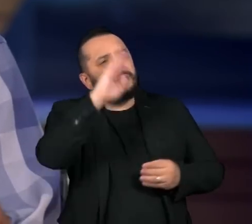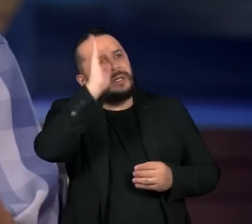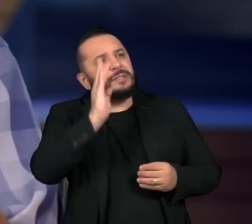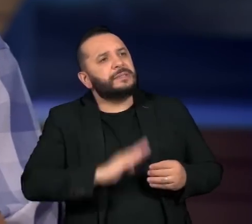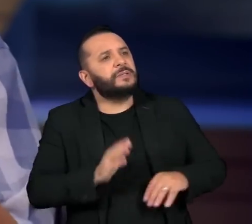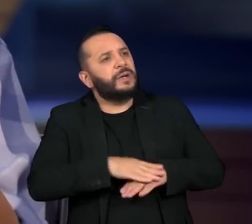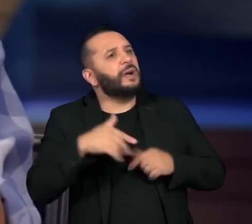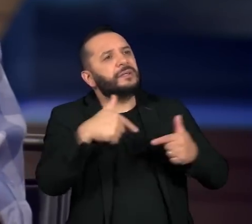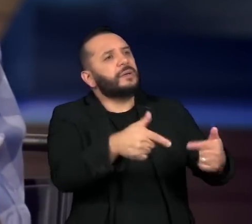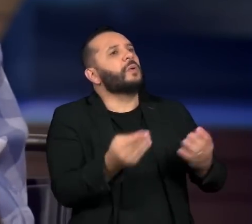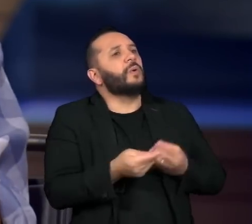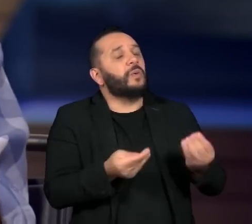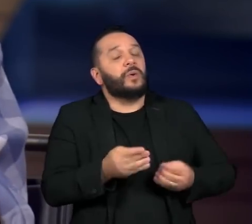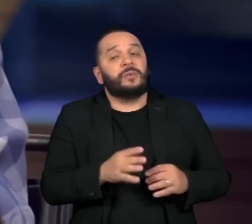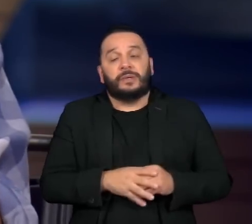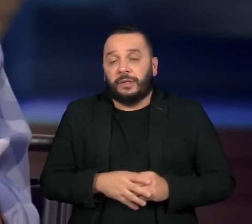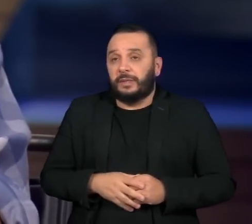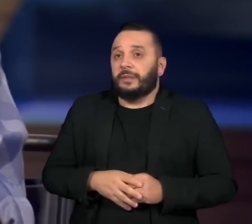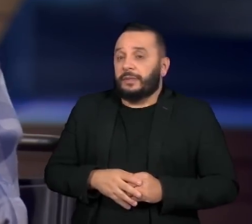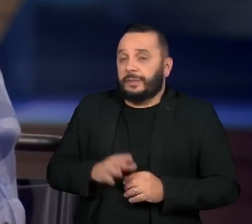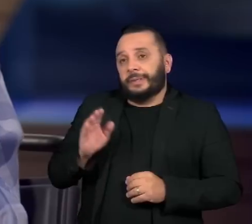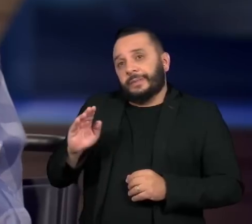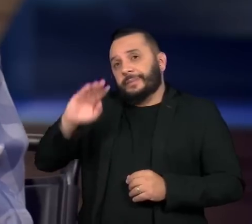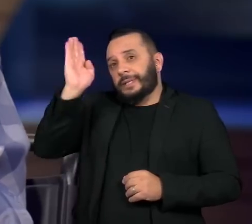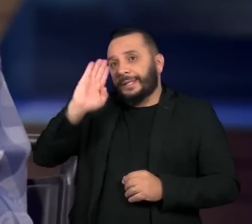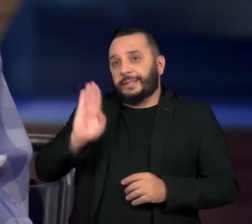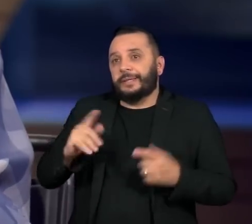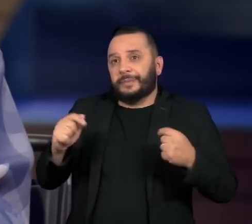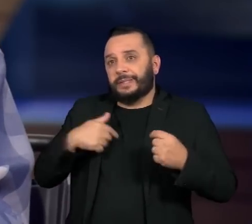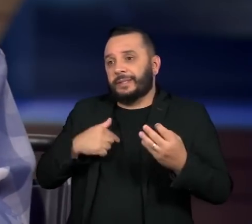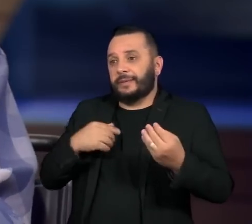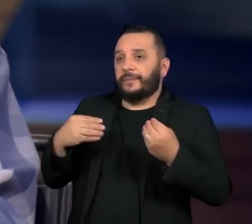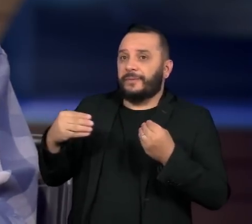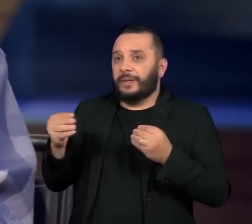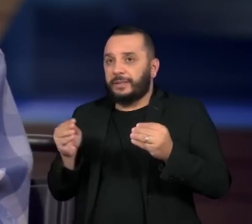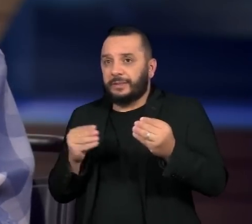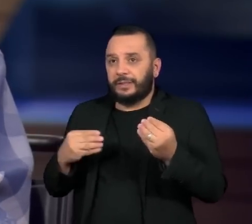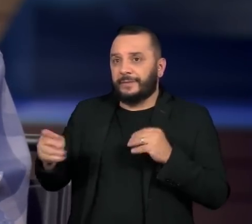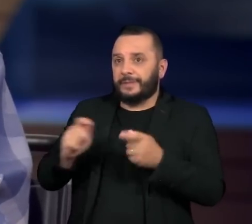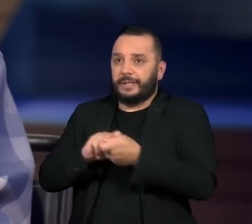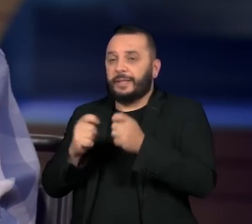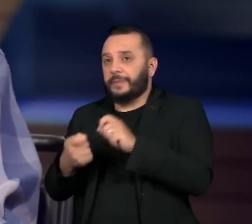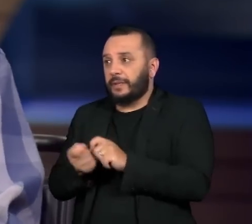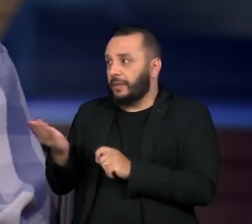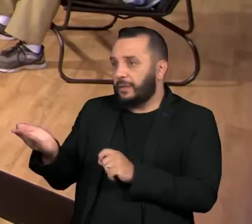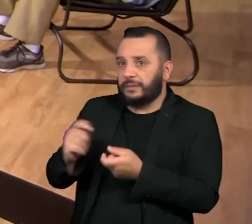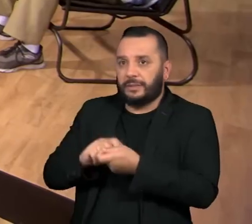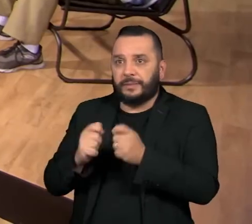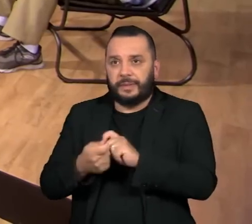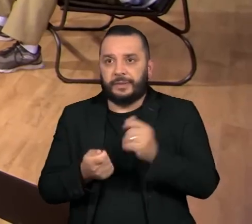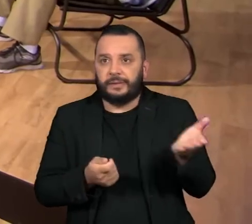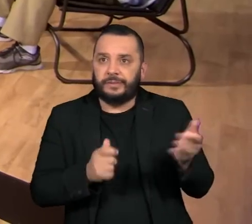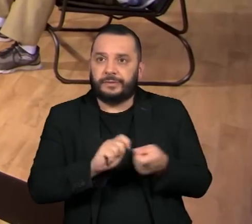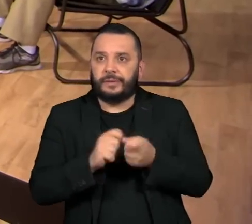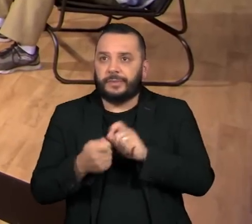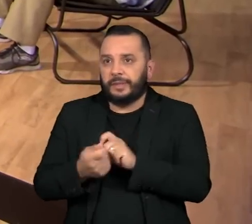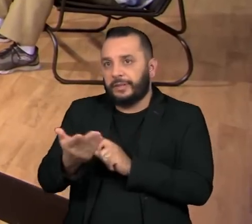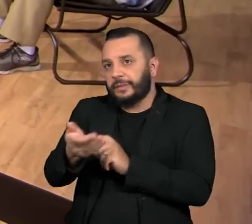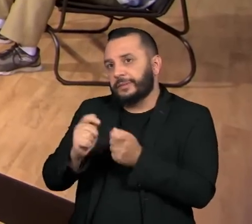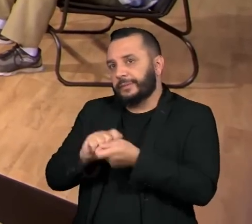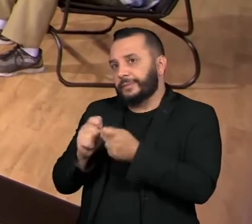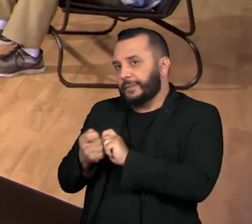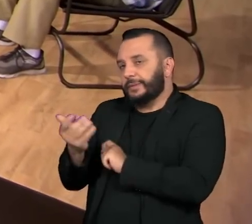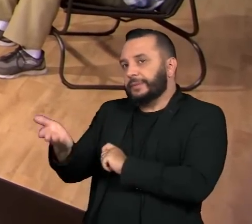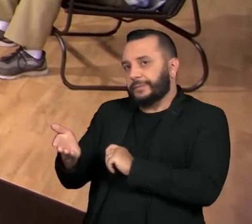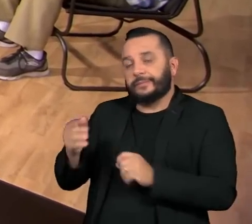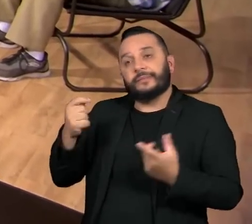mudando tanto, né, que você tem que ter uma posição relativamente flexível para poder se adaptar a esses novos cenários. Né? Eu acho que o